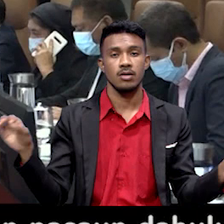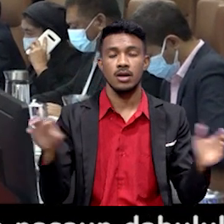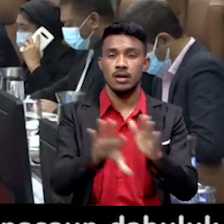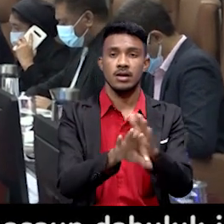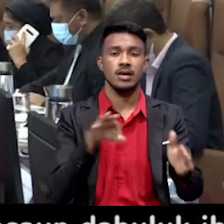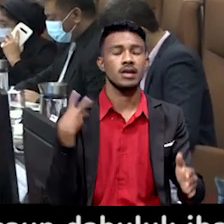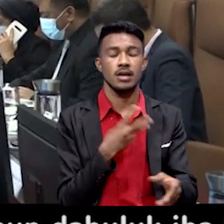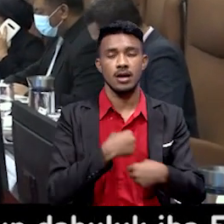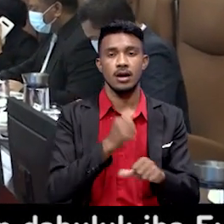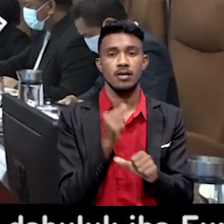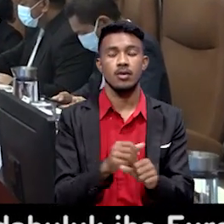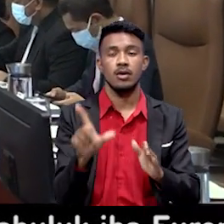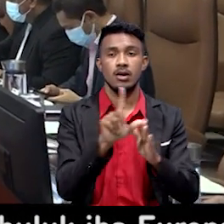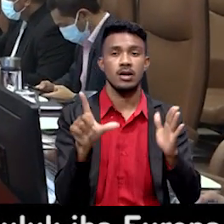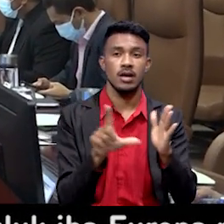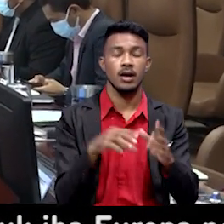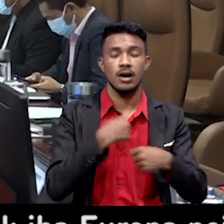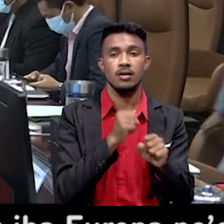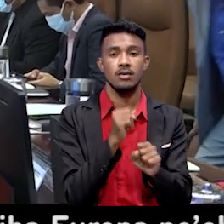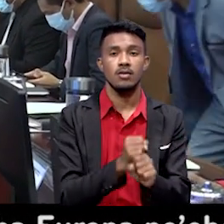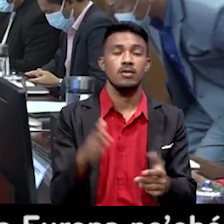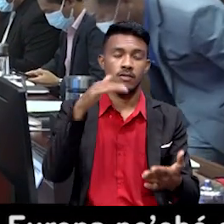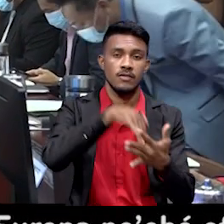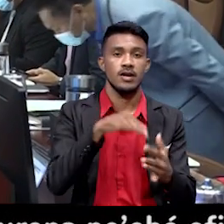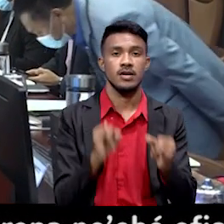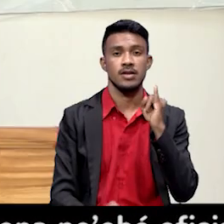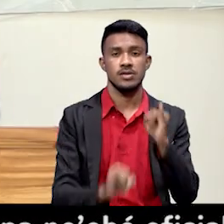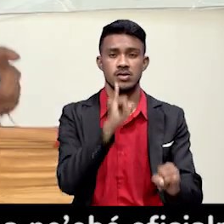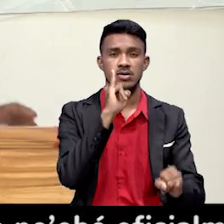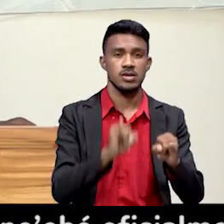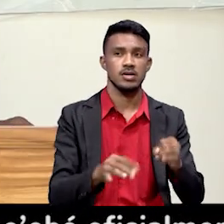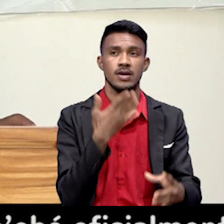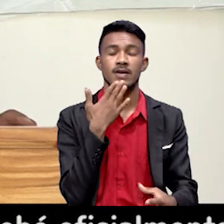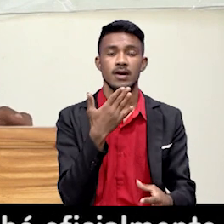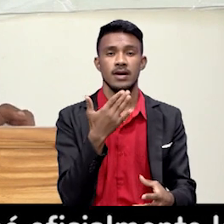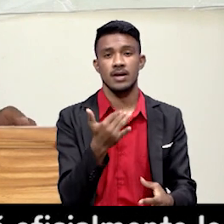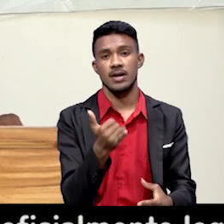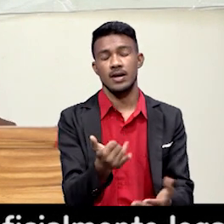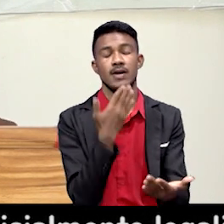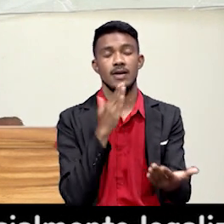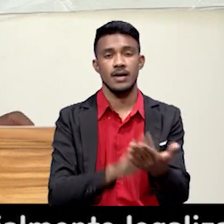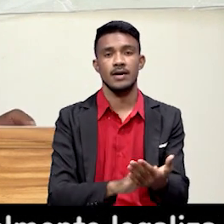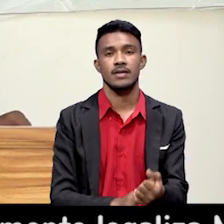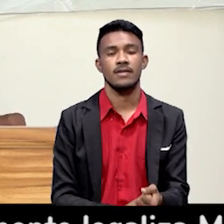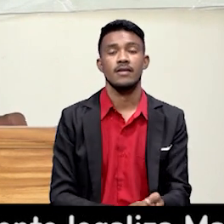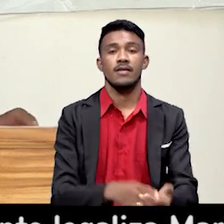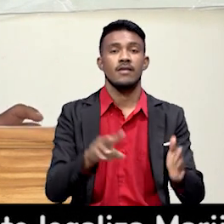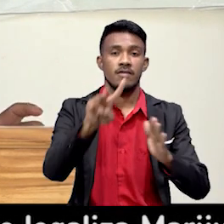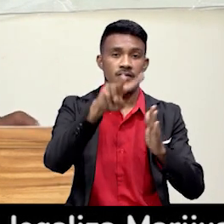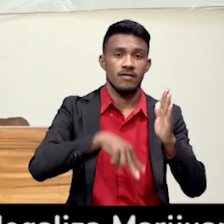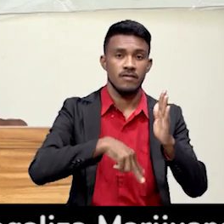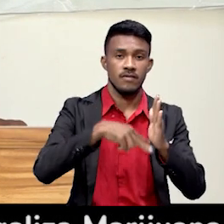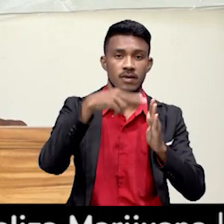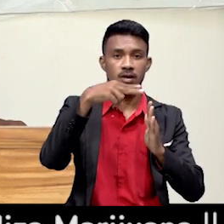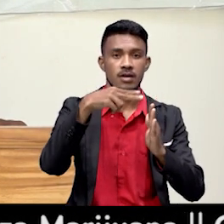injustiça é ma balo ne crete que na halai leu ba economia mas ita halo lei ne hare kono balanço equilíbrio e valores be na